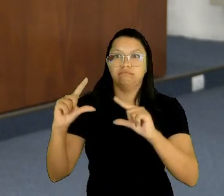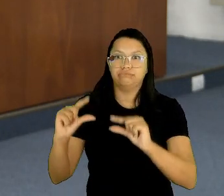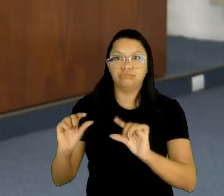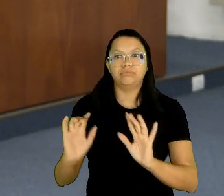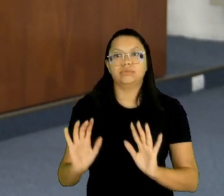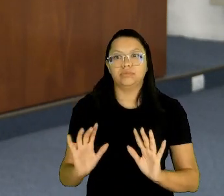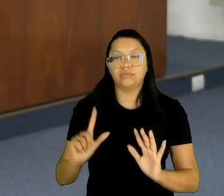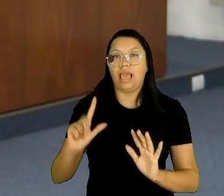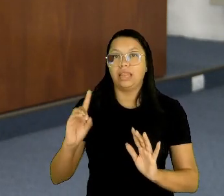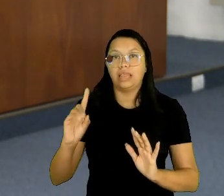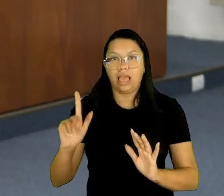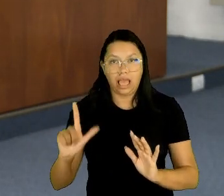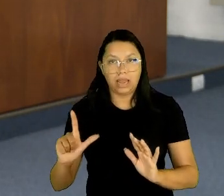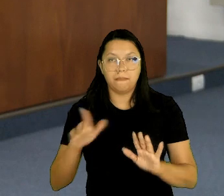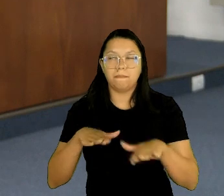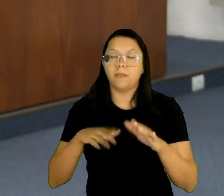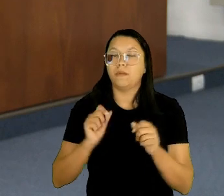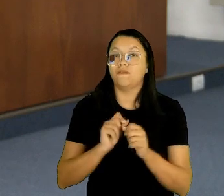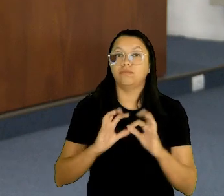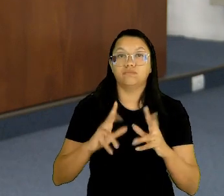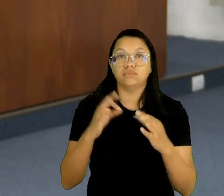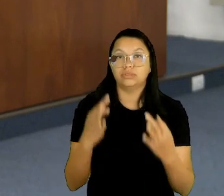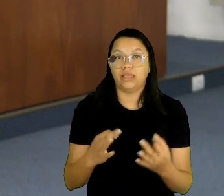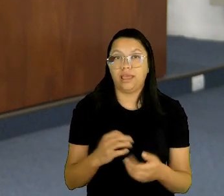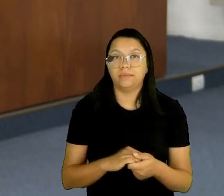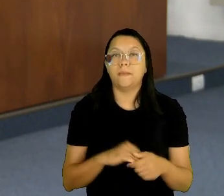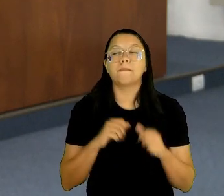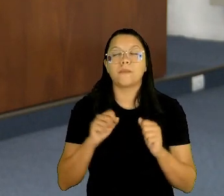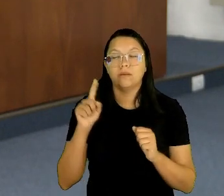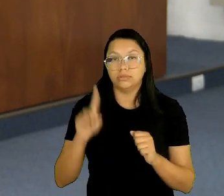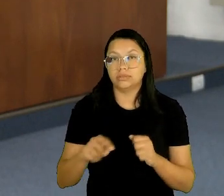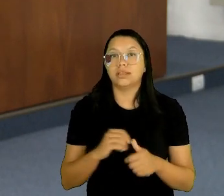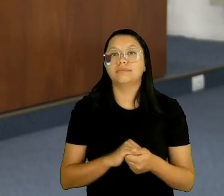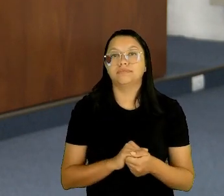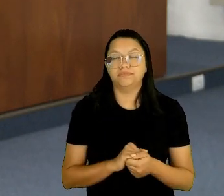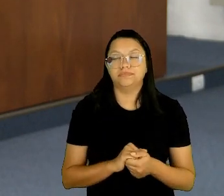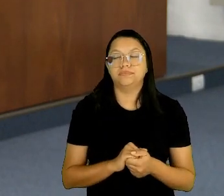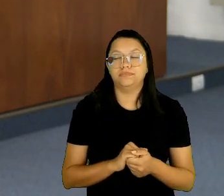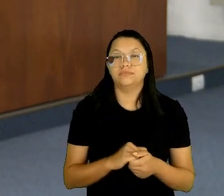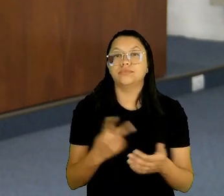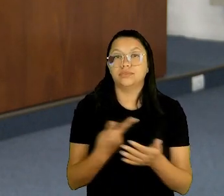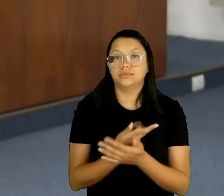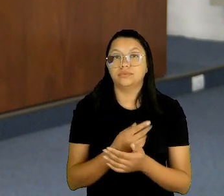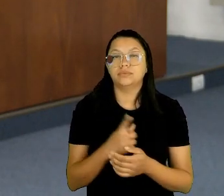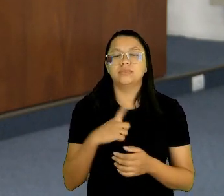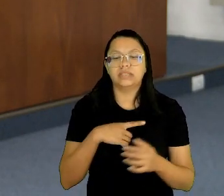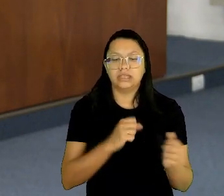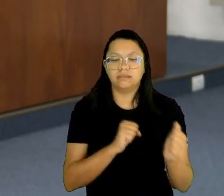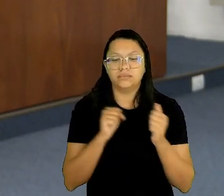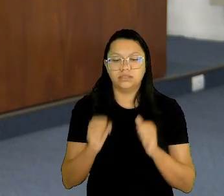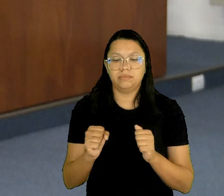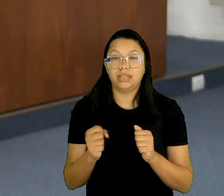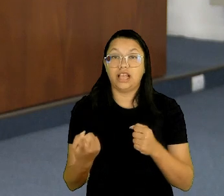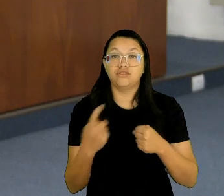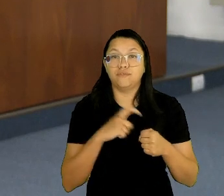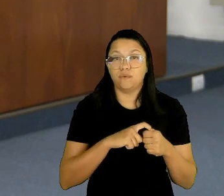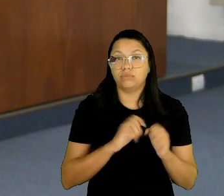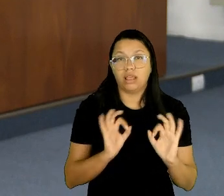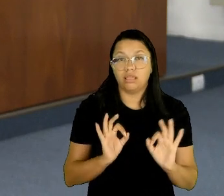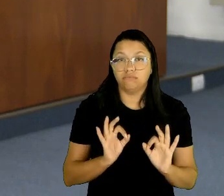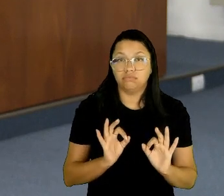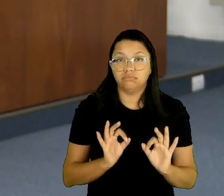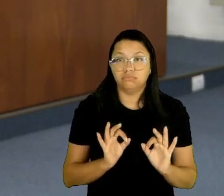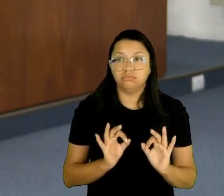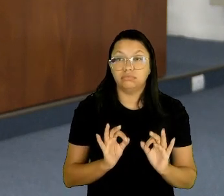colesterol um pouquinho mais baixo, mesmo que a gente faça tudo certo. Isso pode ser um pouquinho frustrante. Tem essa possibilidade da